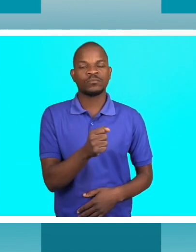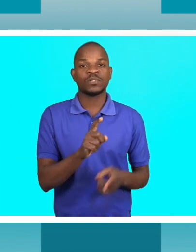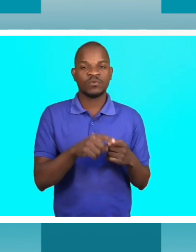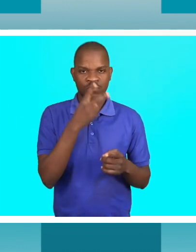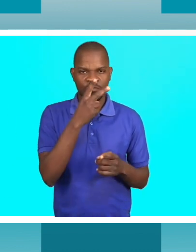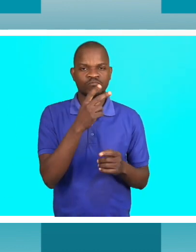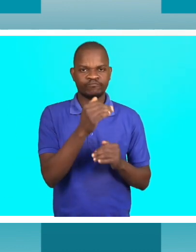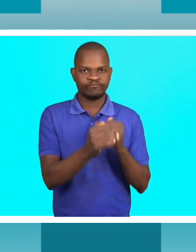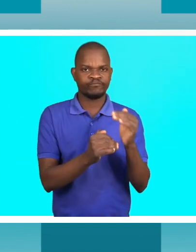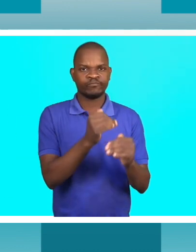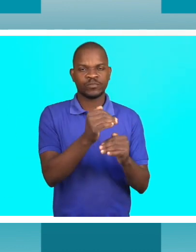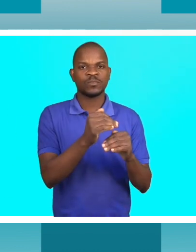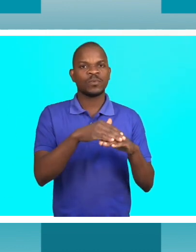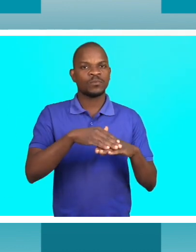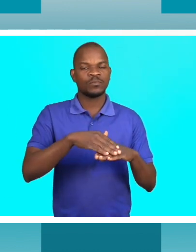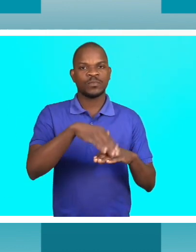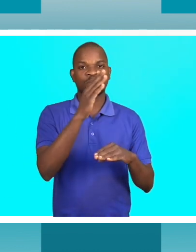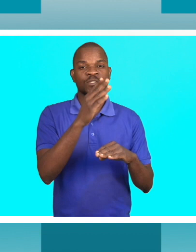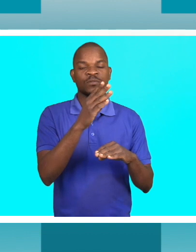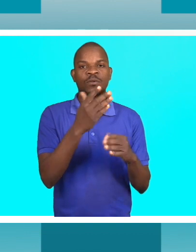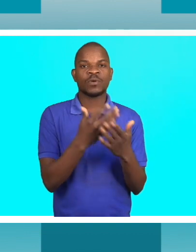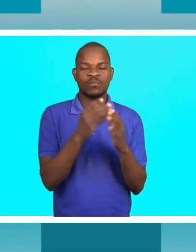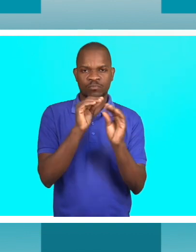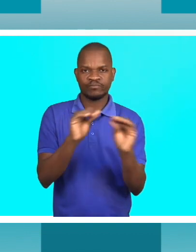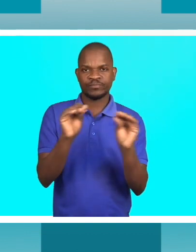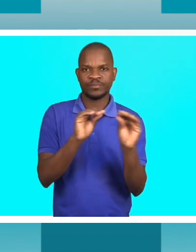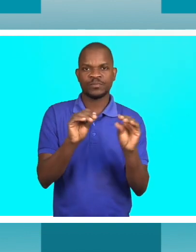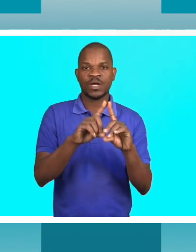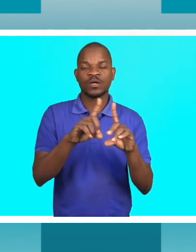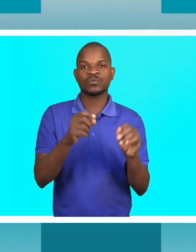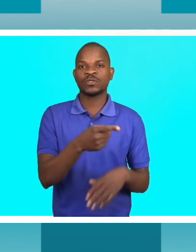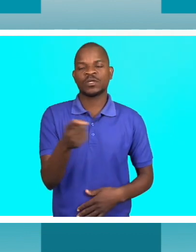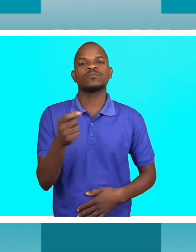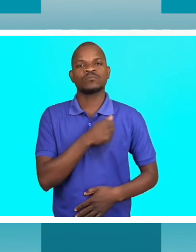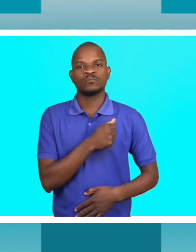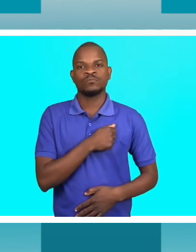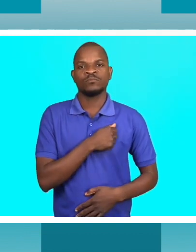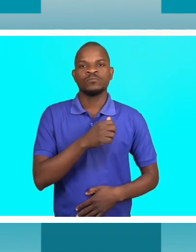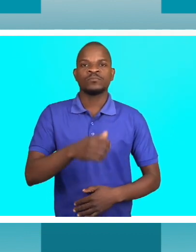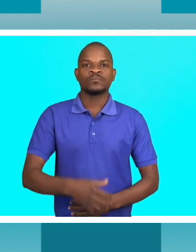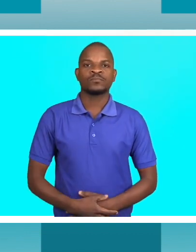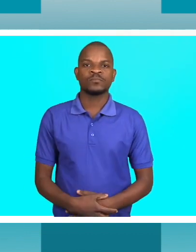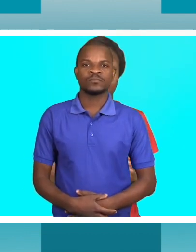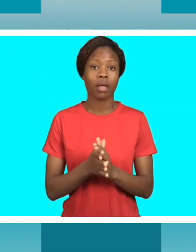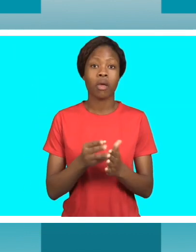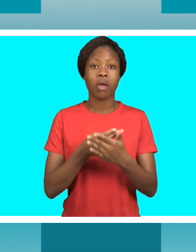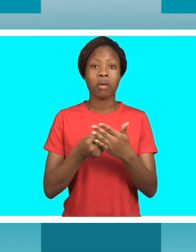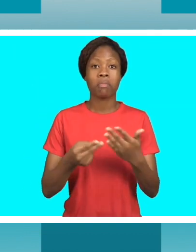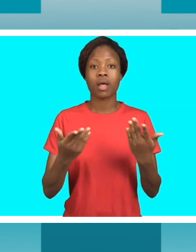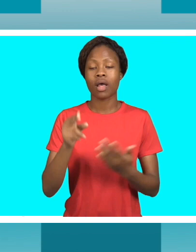dela e procuramos desenvolver mais aquilo que são as nossas capacidades para poder ensinar aquilo que ela sempre quis saber.